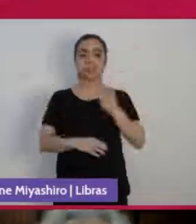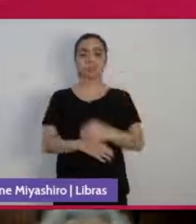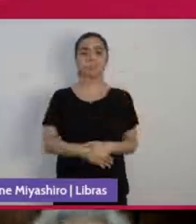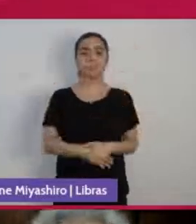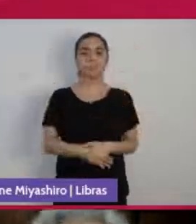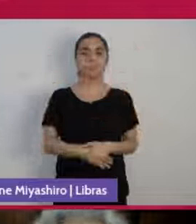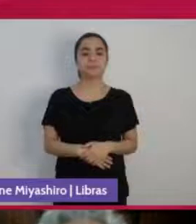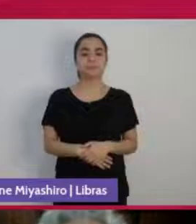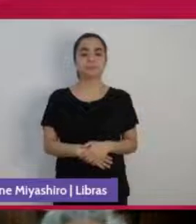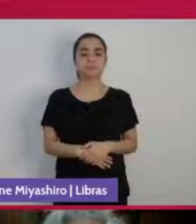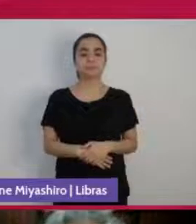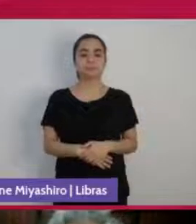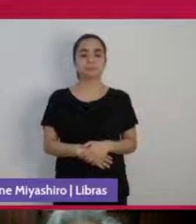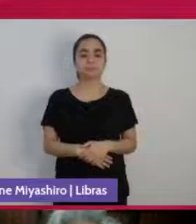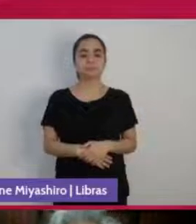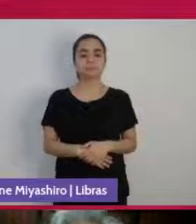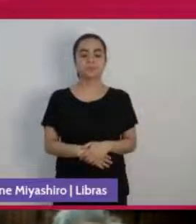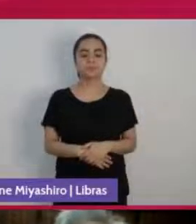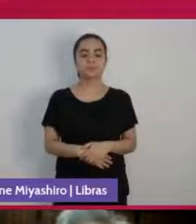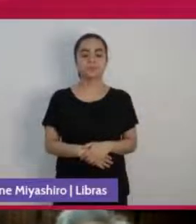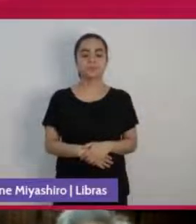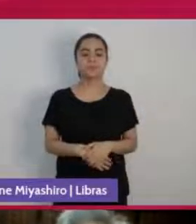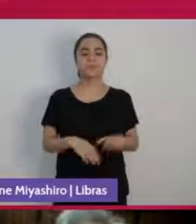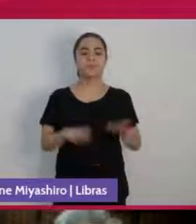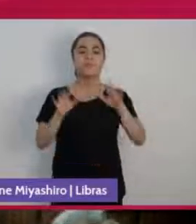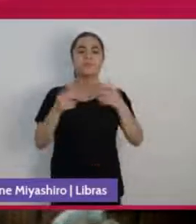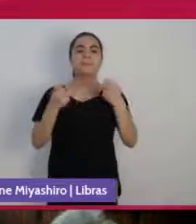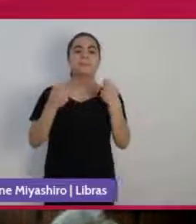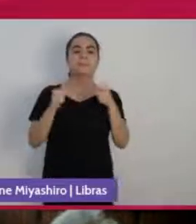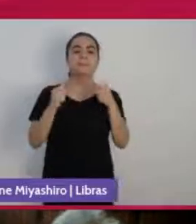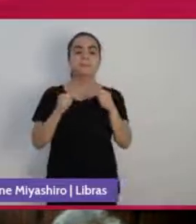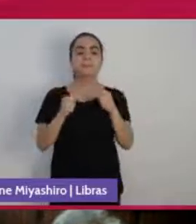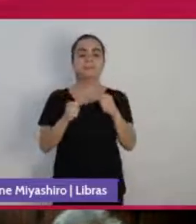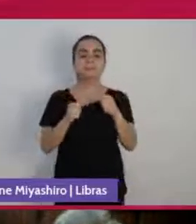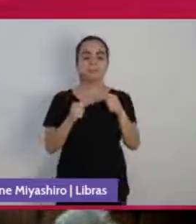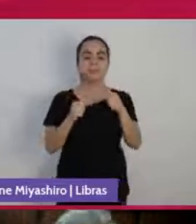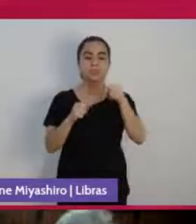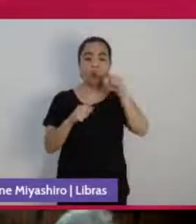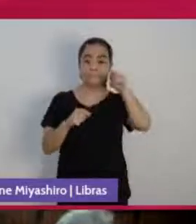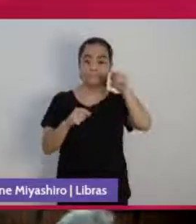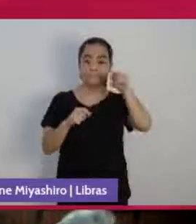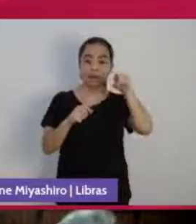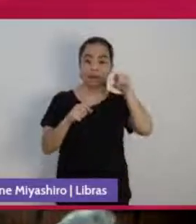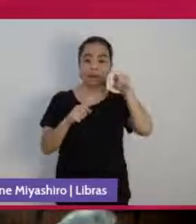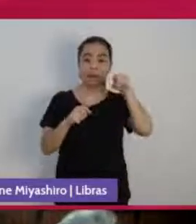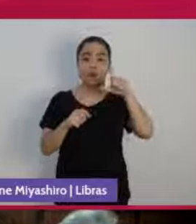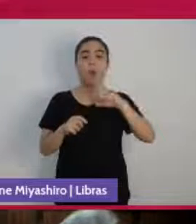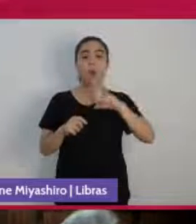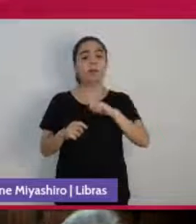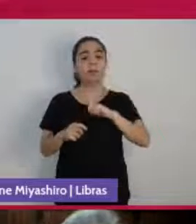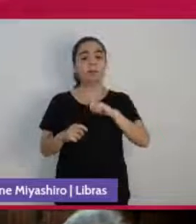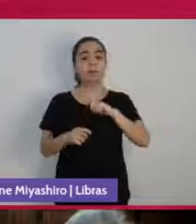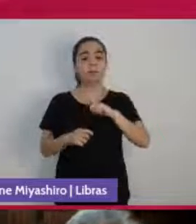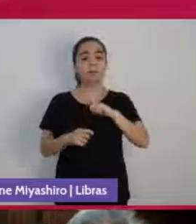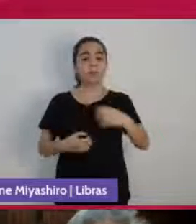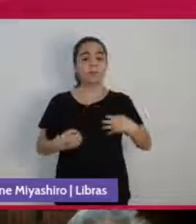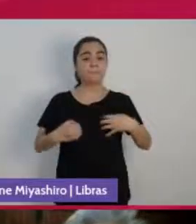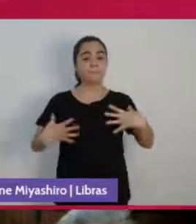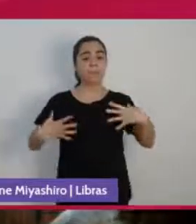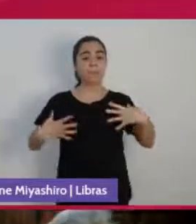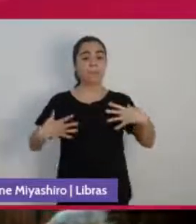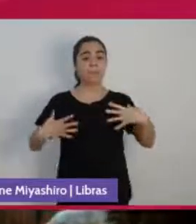gente. Mas eu tenho que informar para o aparelho que a paciente tem implante de silicone. Tem